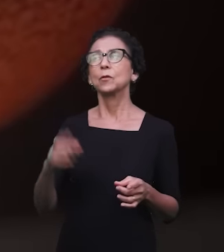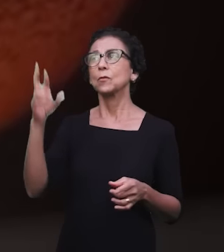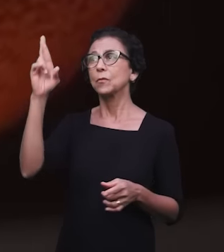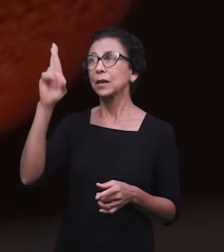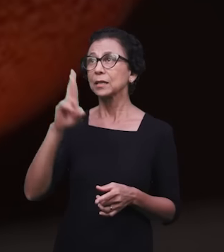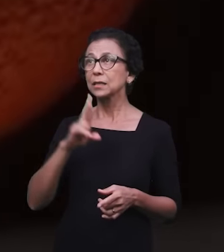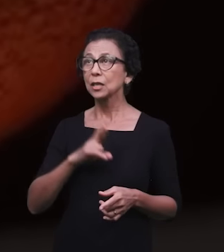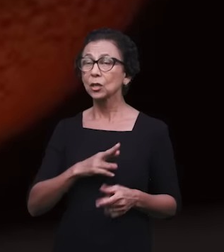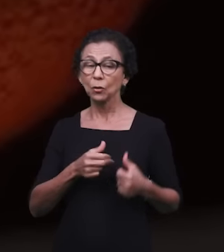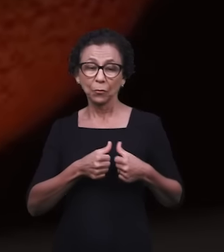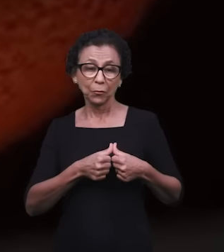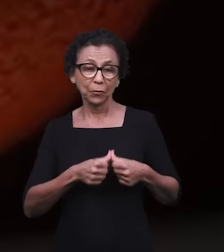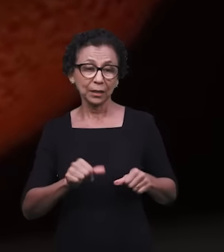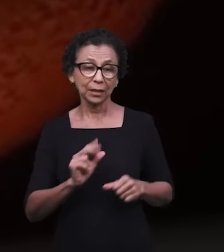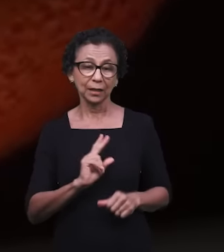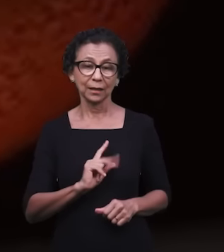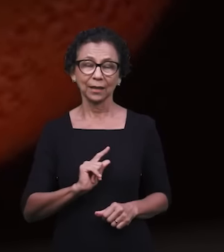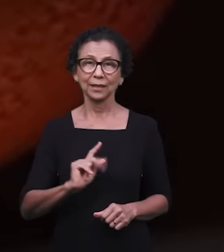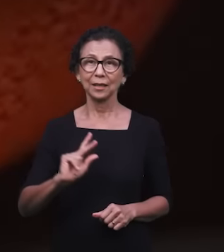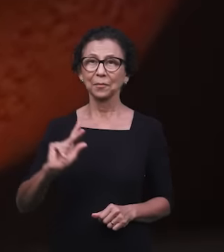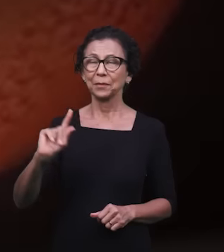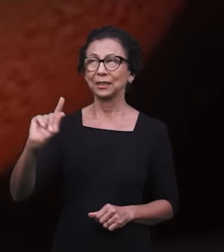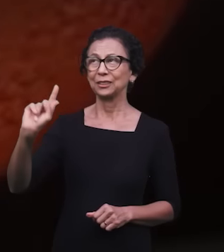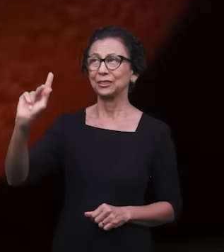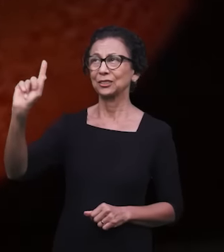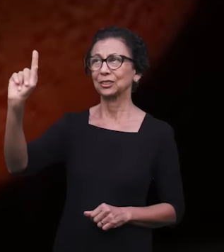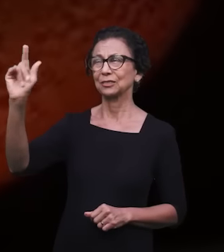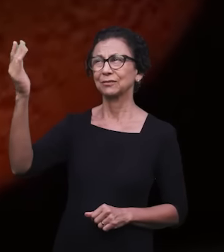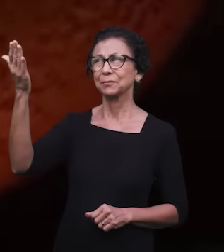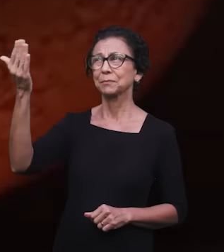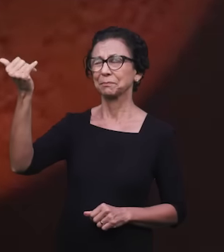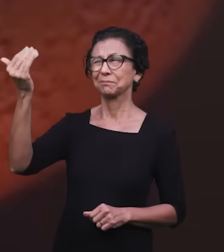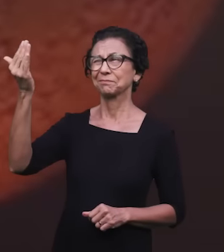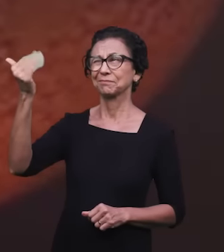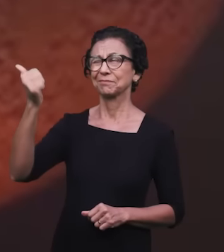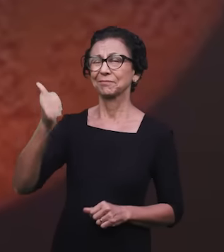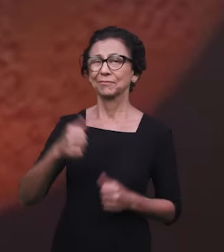Faz em mim morada permanente.